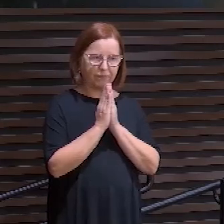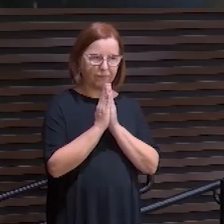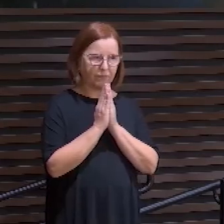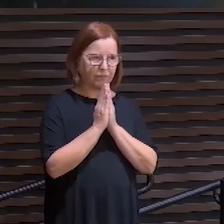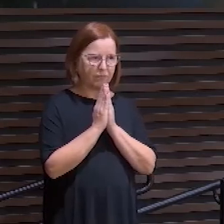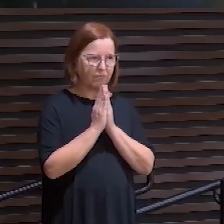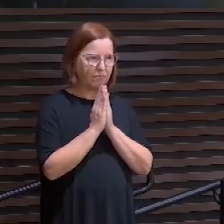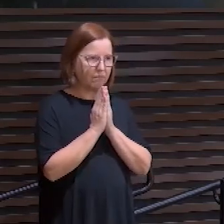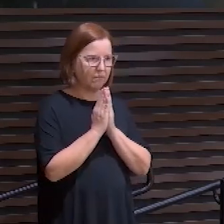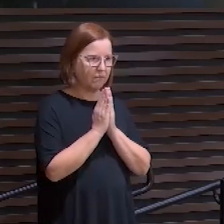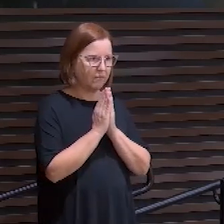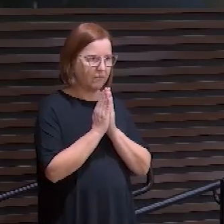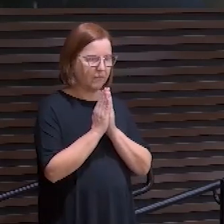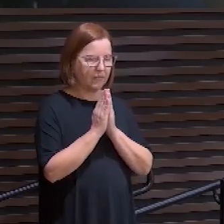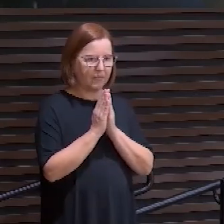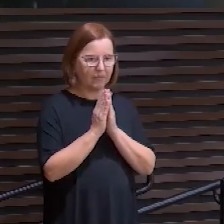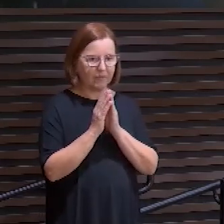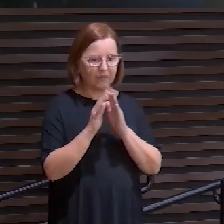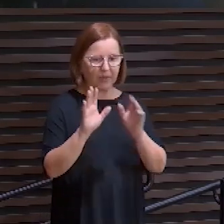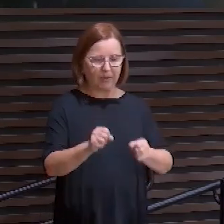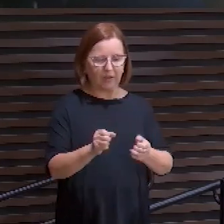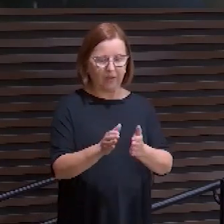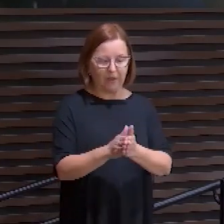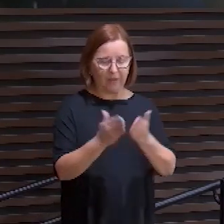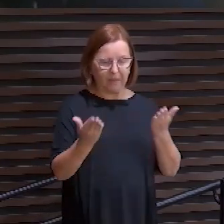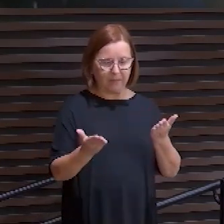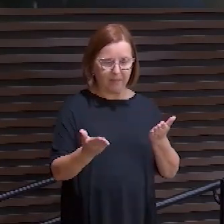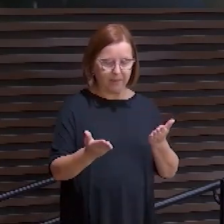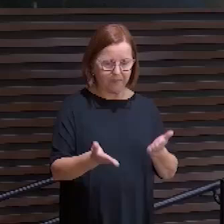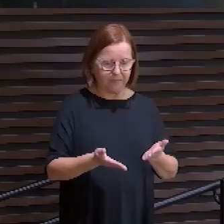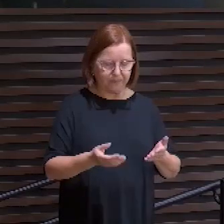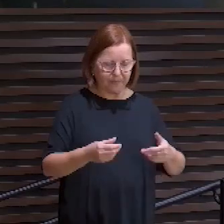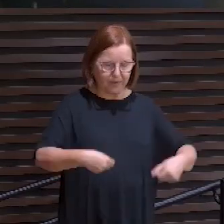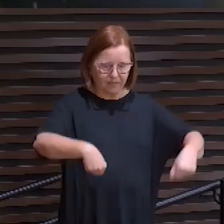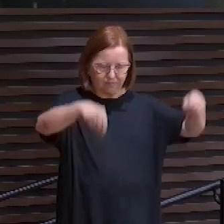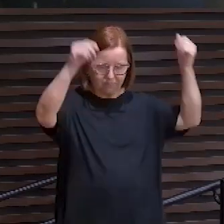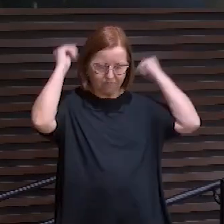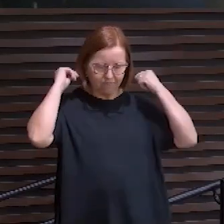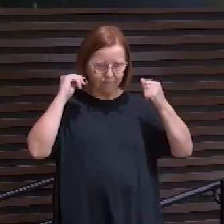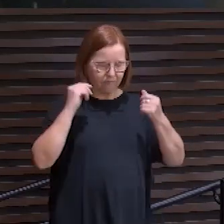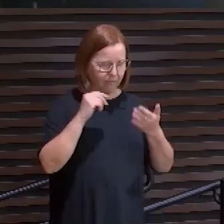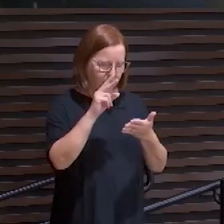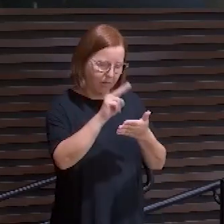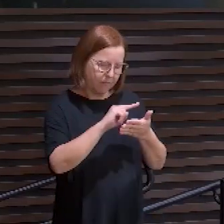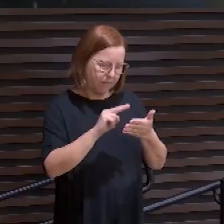Ela botava a Bíblia debaixo do lençol e ali ela lia e orava.